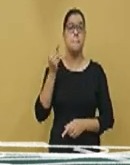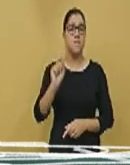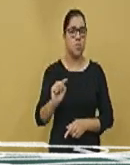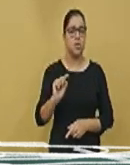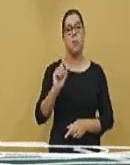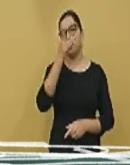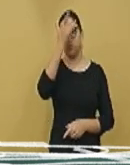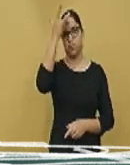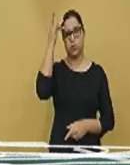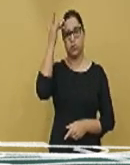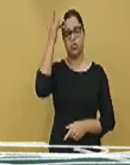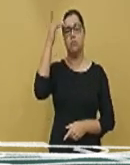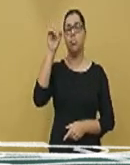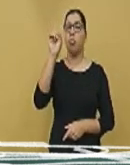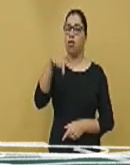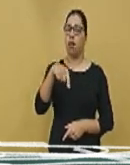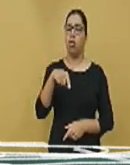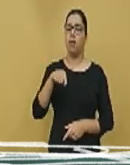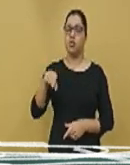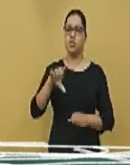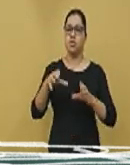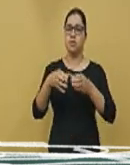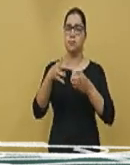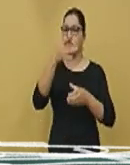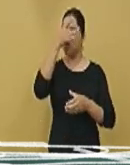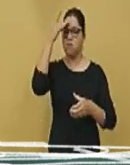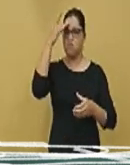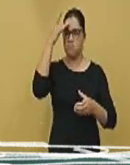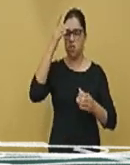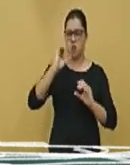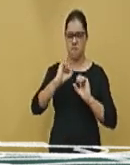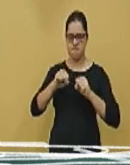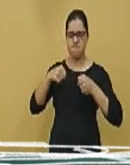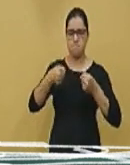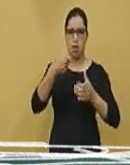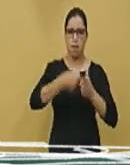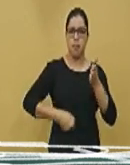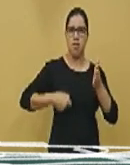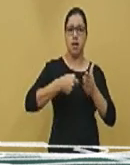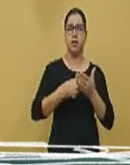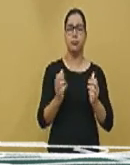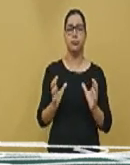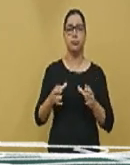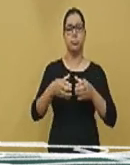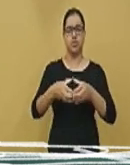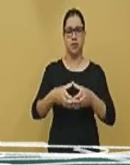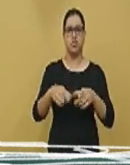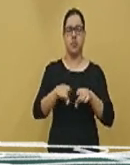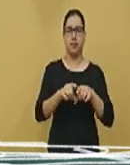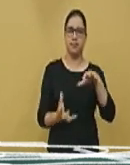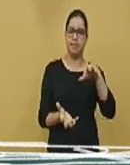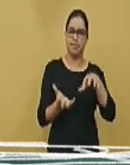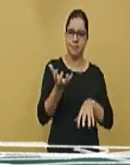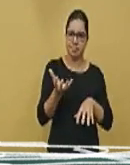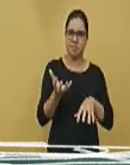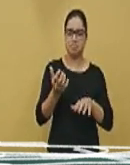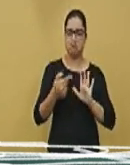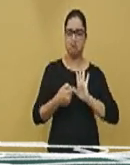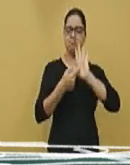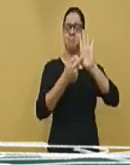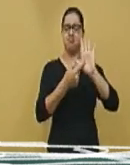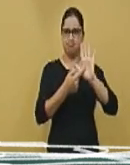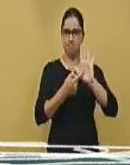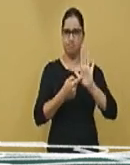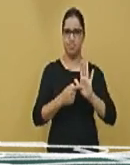essas 900 mil pessoas que nós vamos para Brasília. E eu representarei todas e todos.